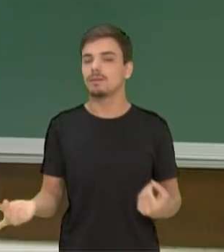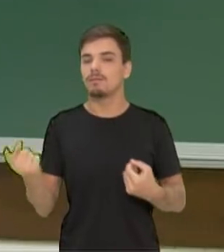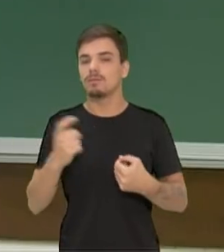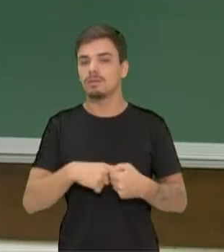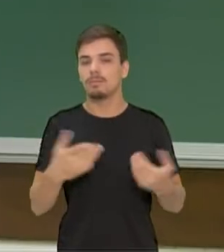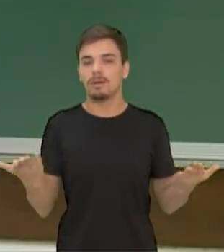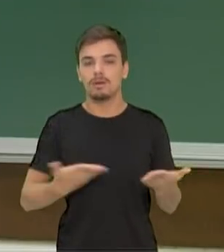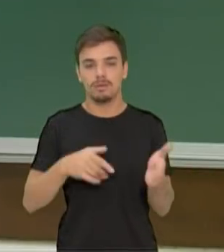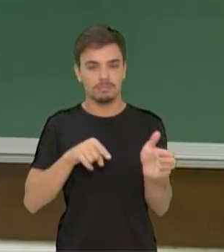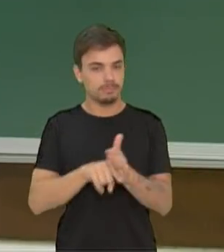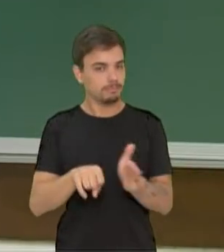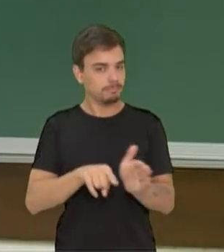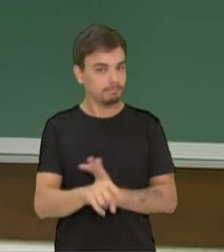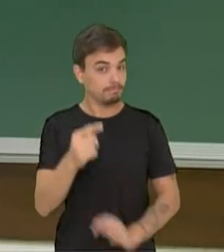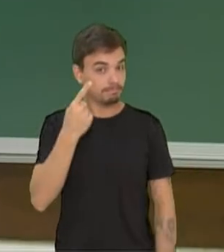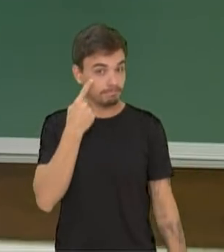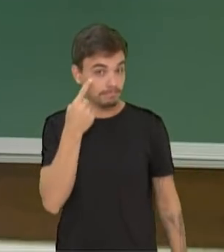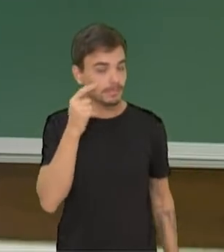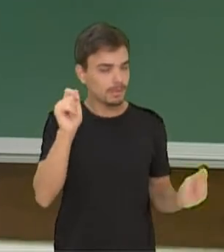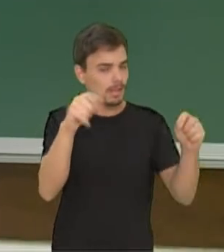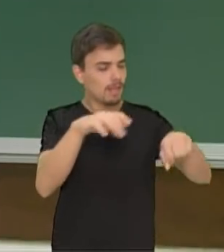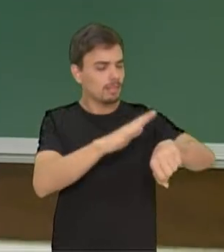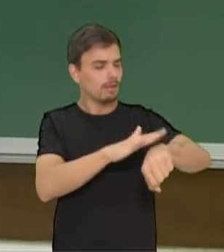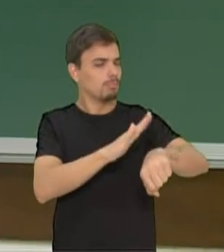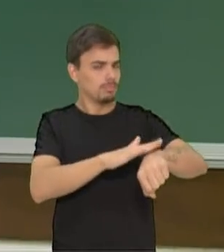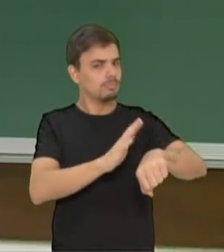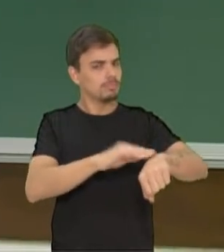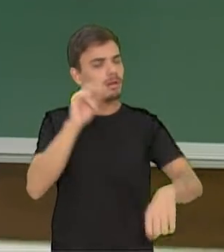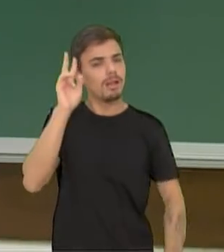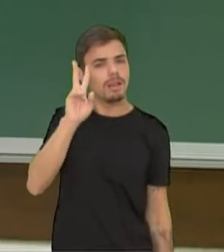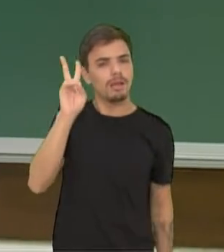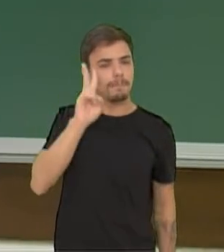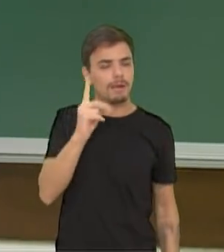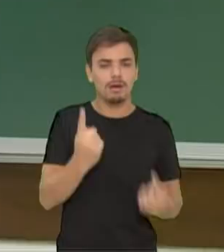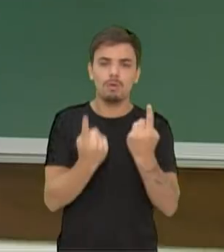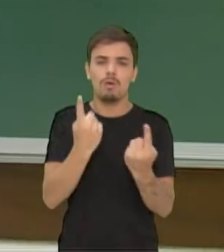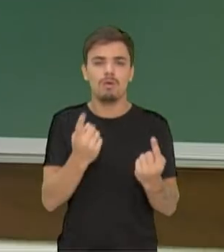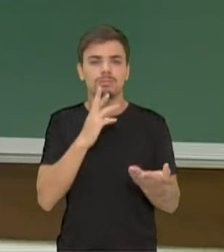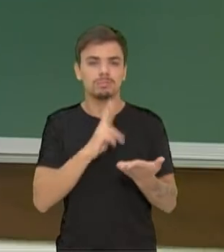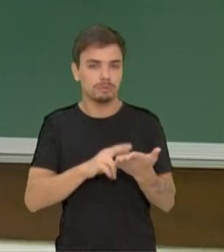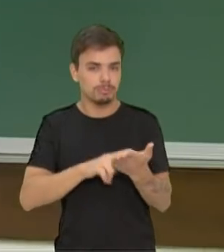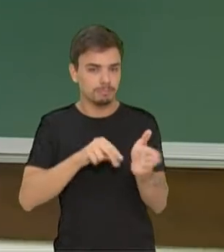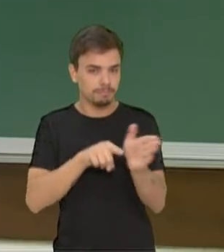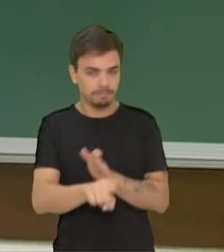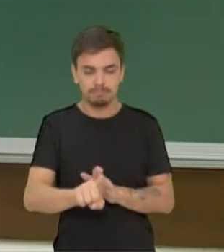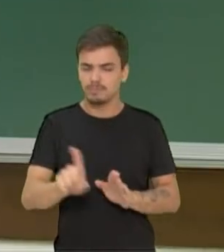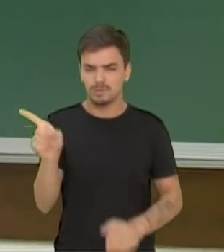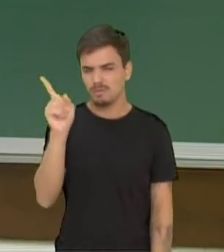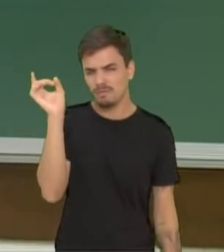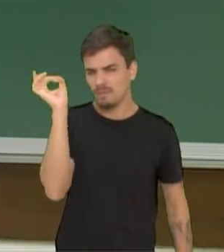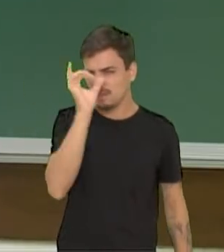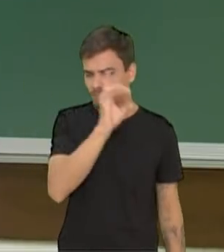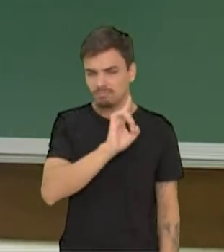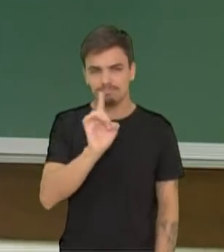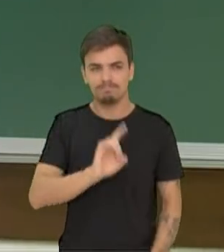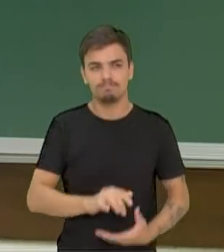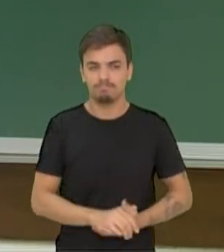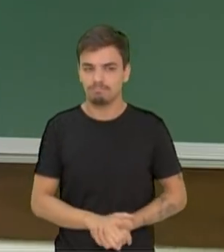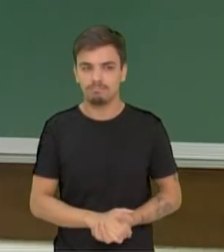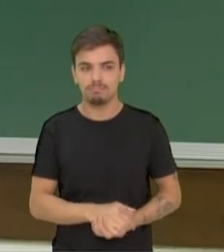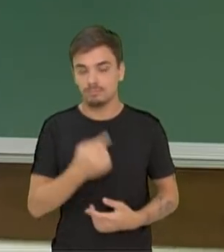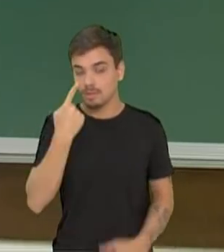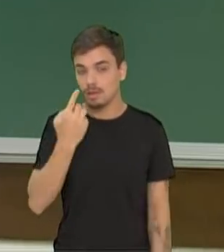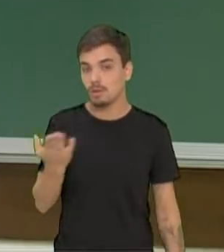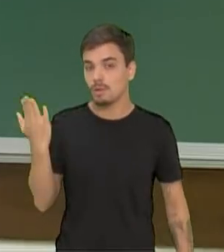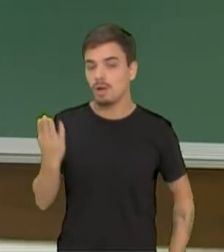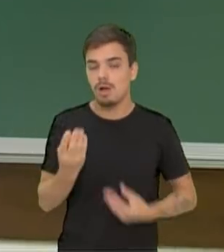Voltamos do nosso quiz, então. E aí, deu tempo de lembrar, poder responder essa pergunta? Não estava muito difícil, não. Olha lá.